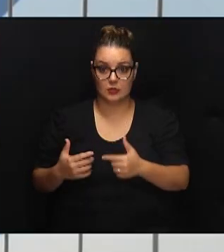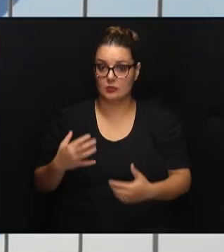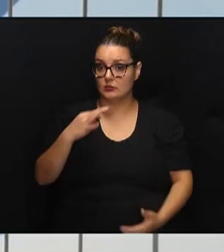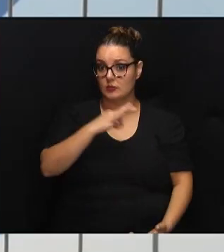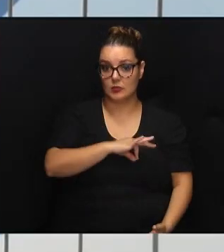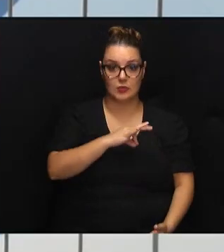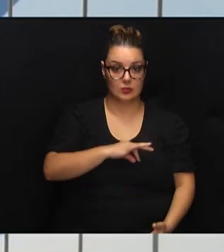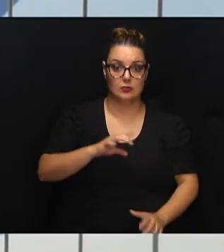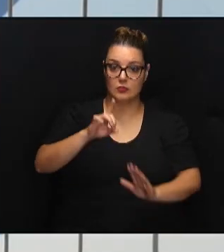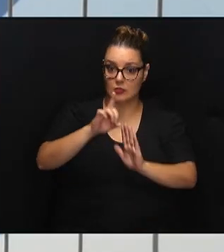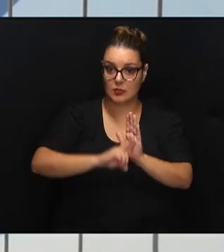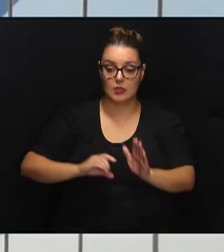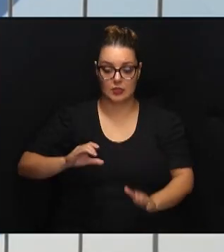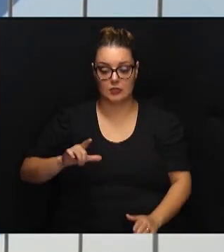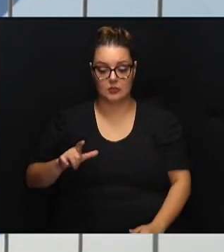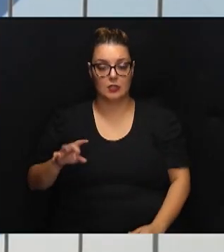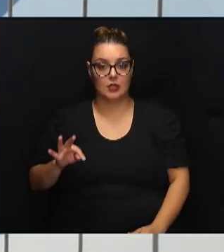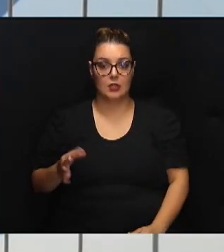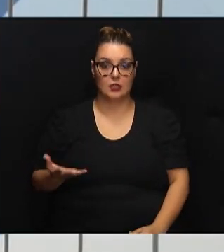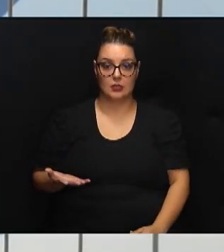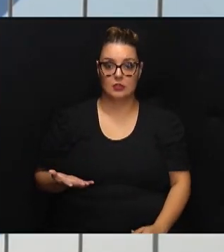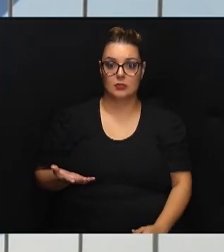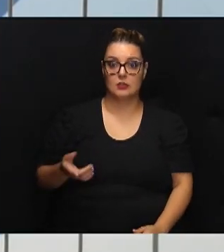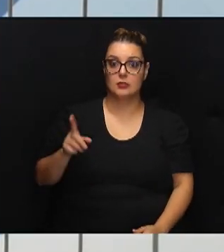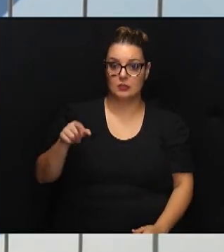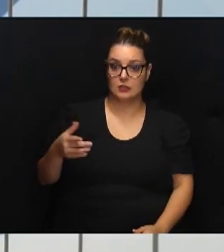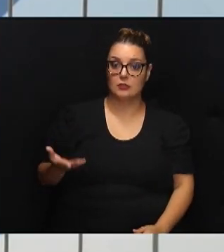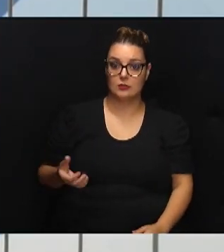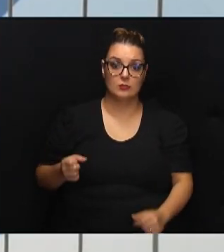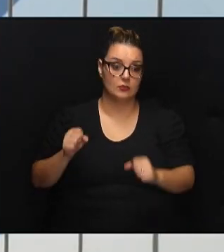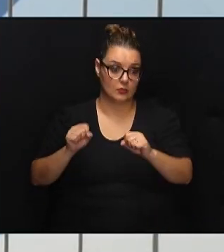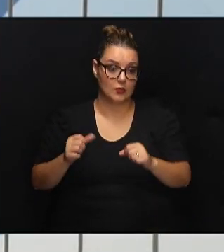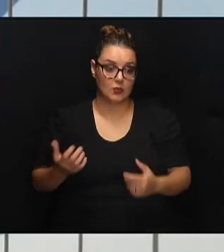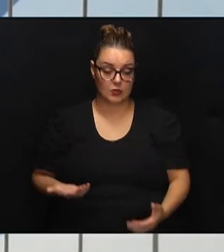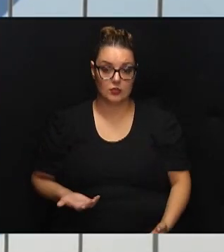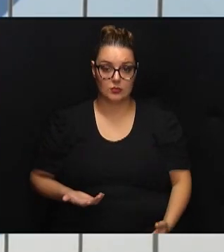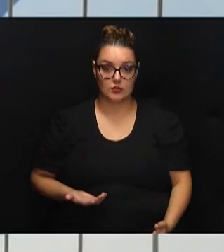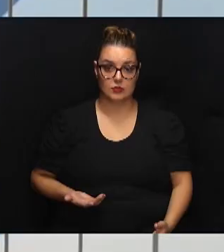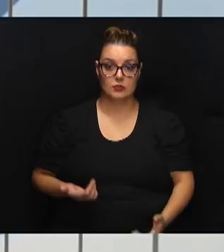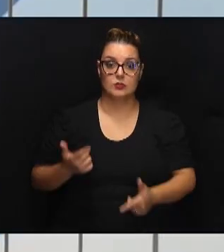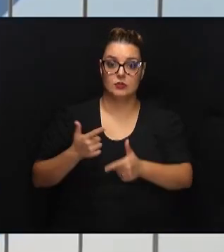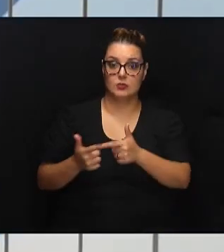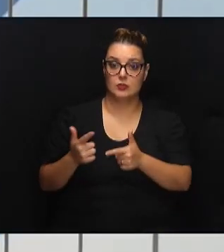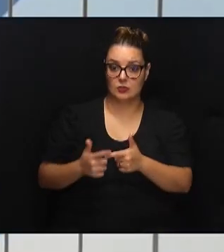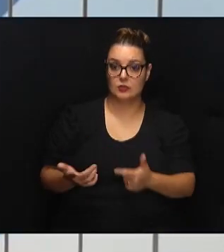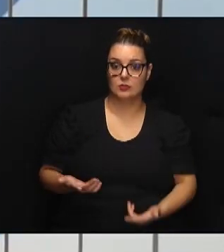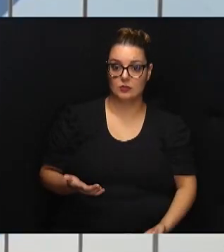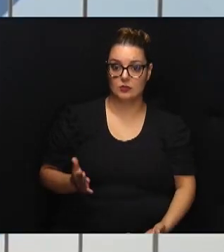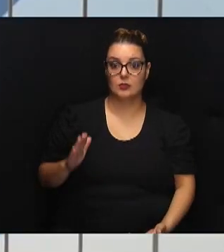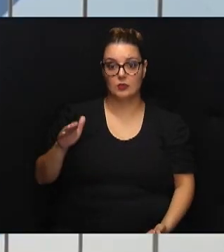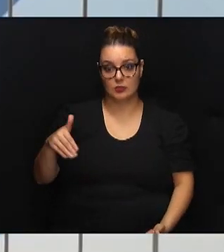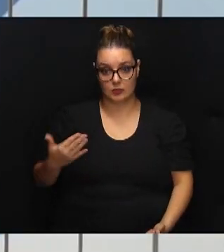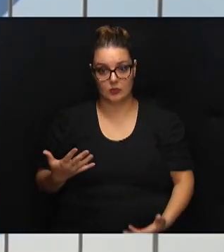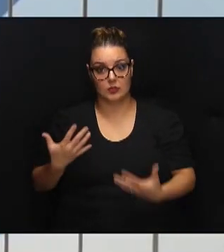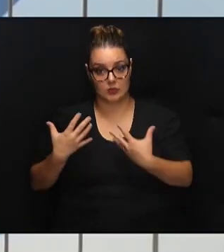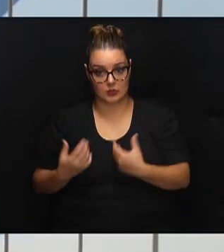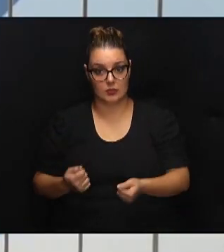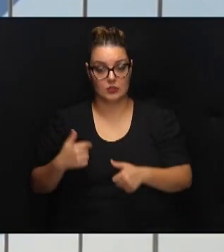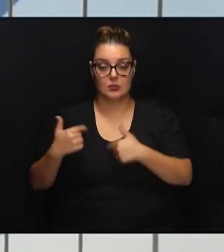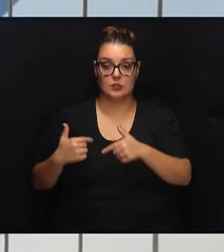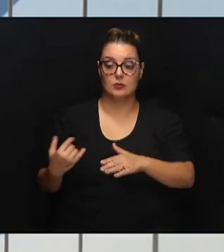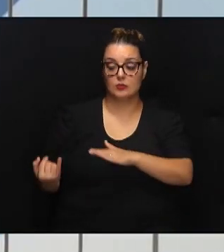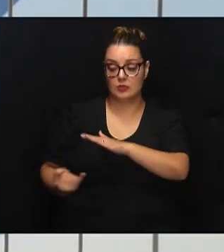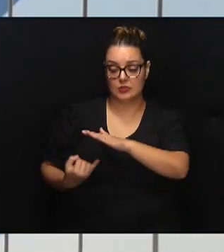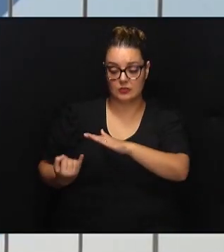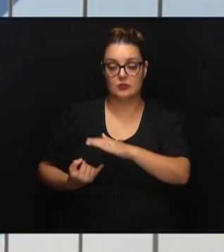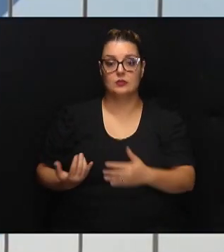os direitos da CLT ali, né? Então isso pode ser um problema que quando você aceita aquele trabalho